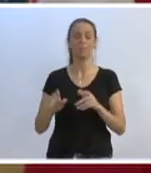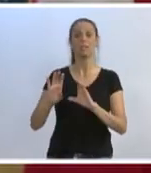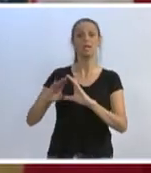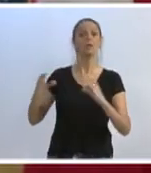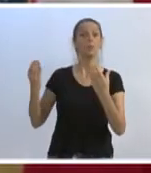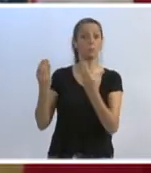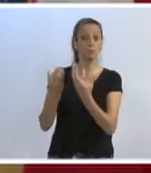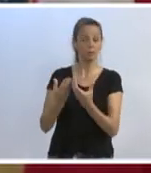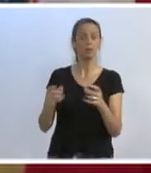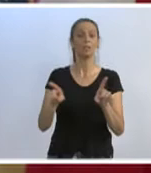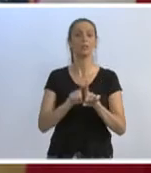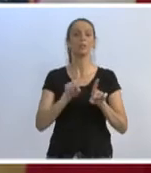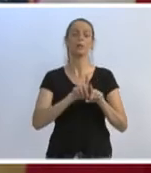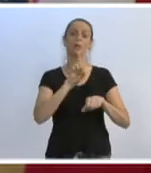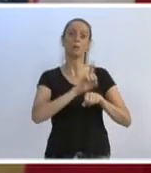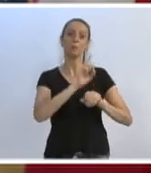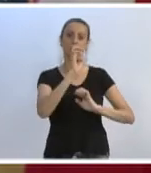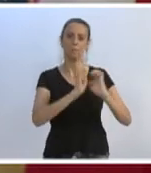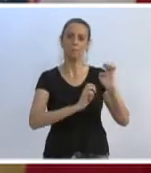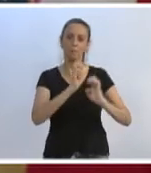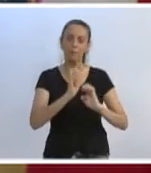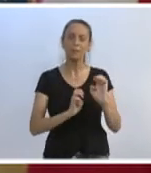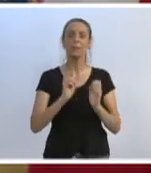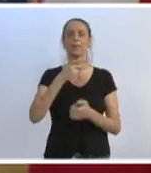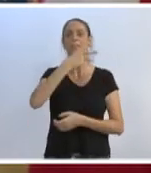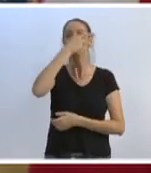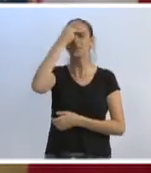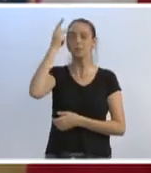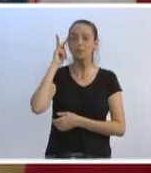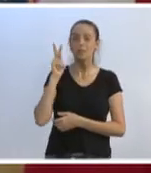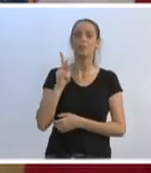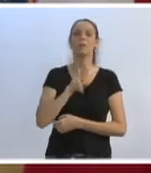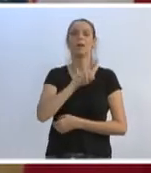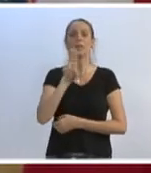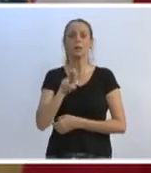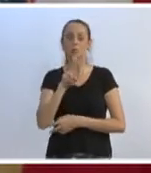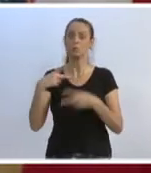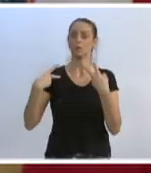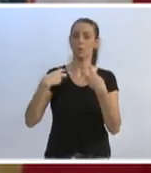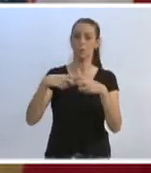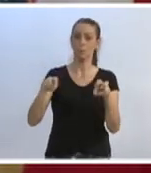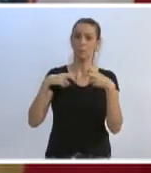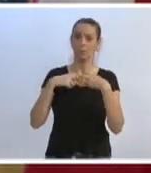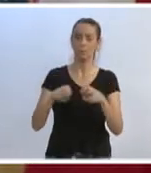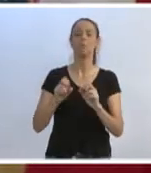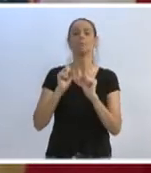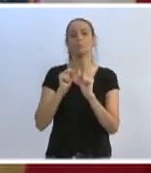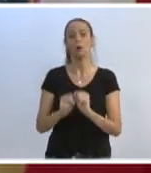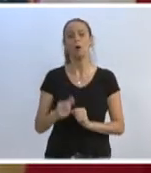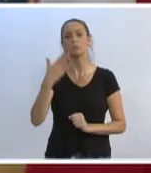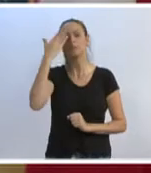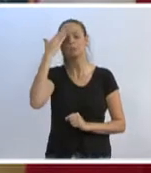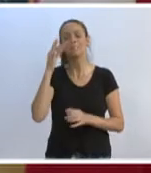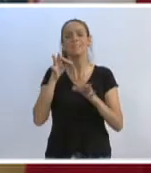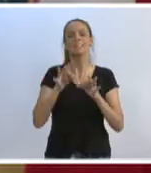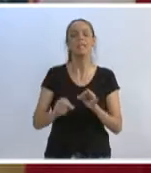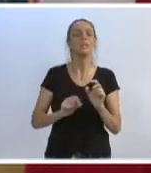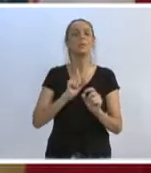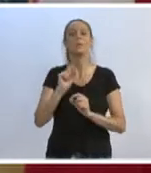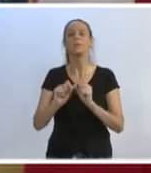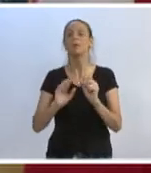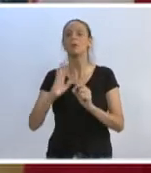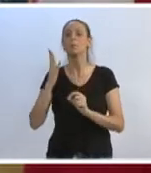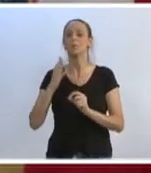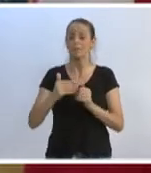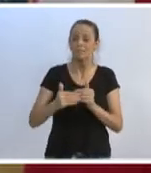bem como os empresários e aqueles que fazem a utilização do transporte coletivo possam saber direito o que vai acontecer